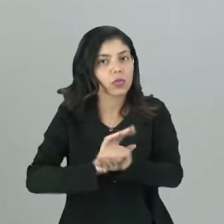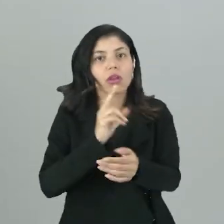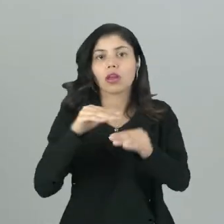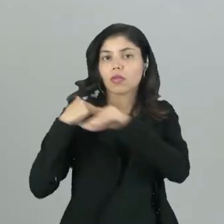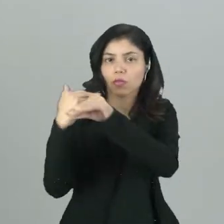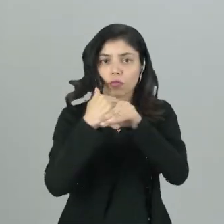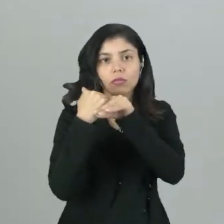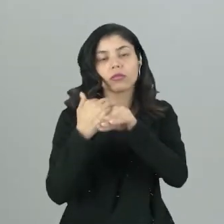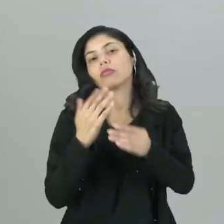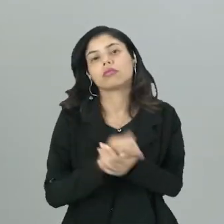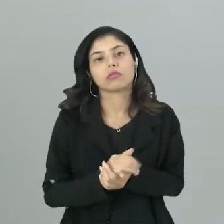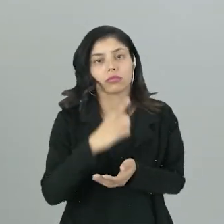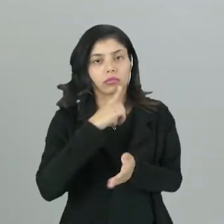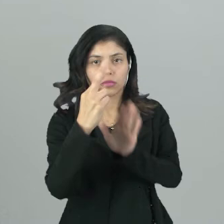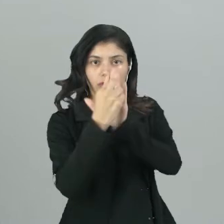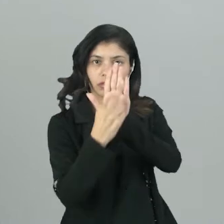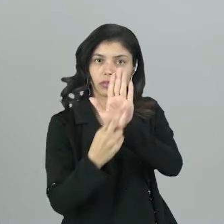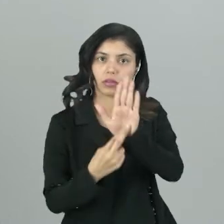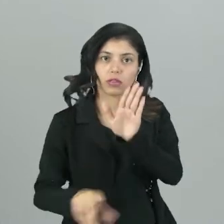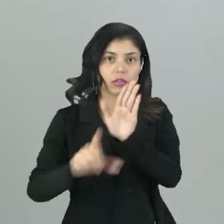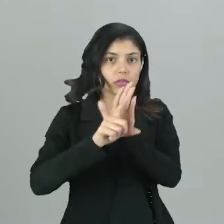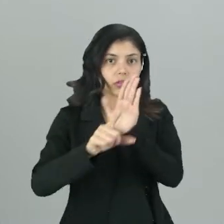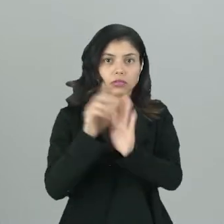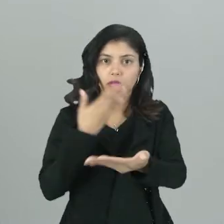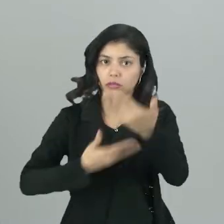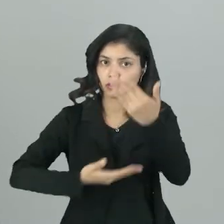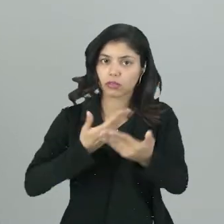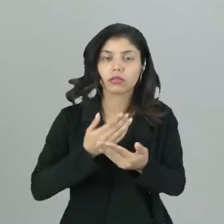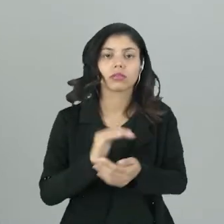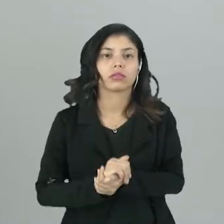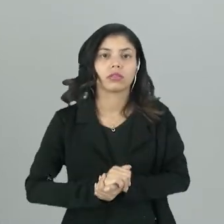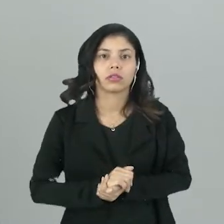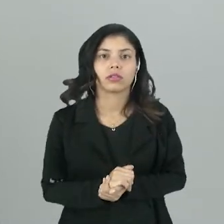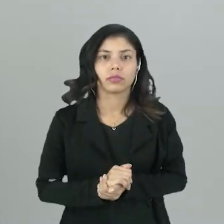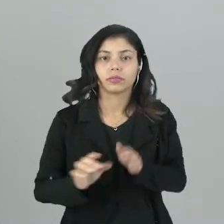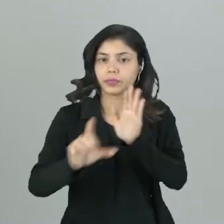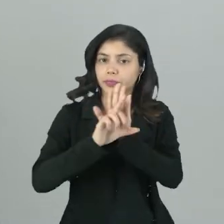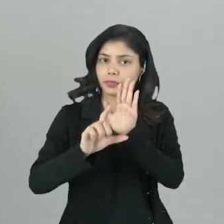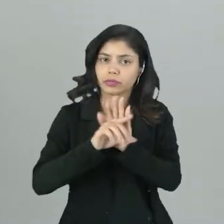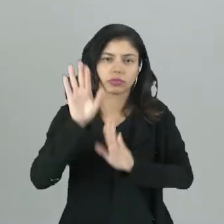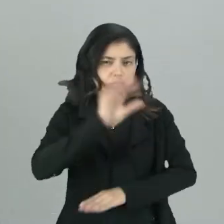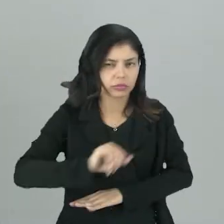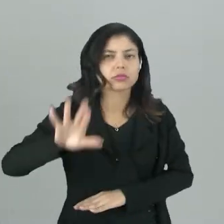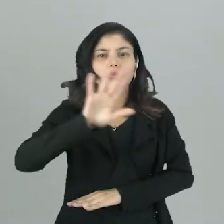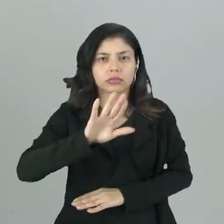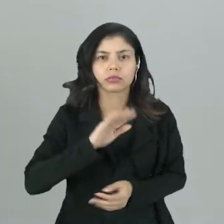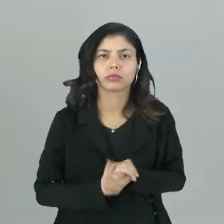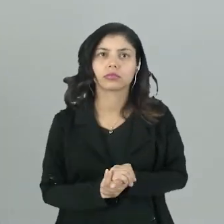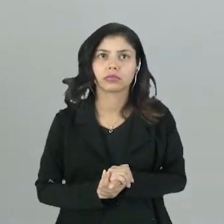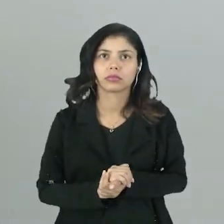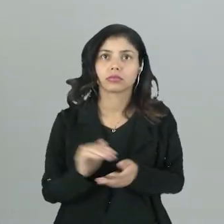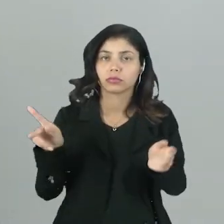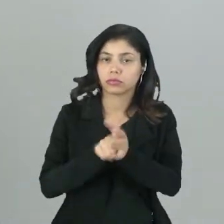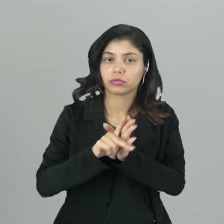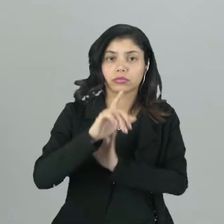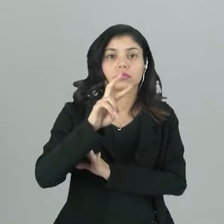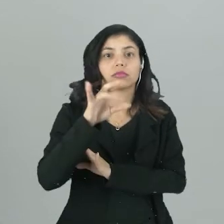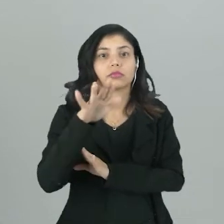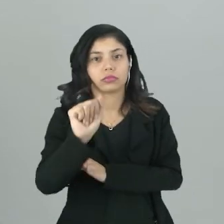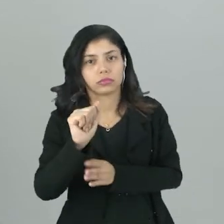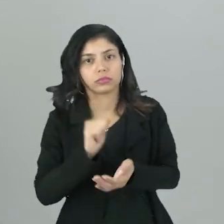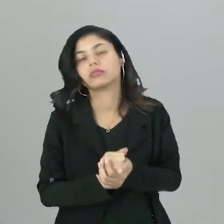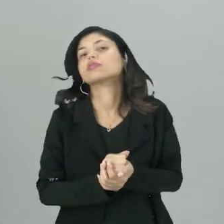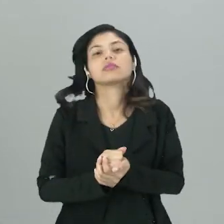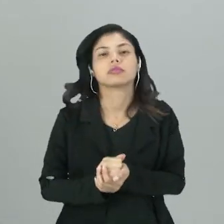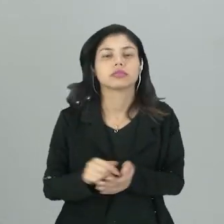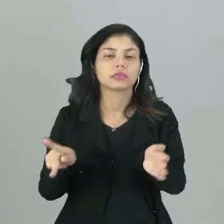se estabelecer regras e leis de convívio comum, certo? Essas leis geralmente eram estabelecidas por uma classe